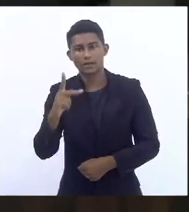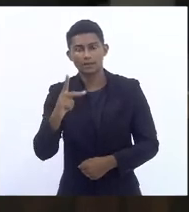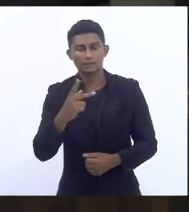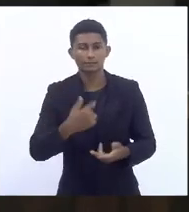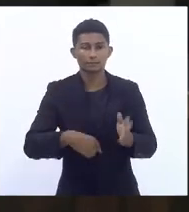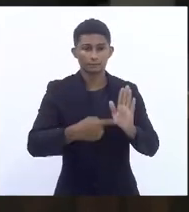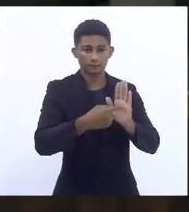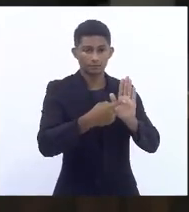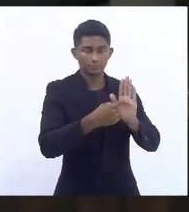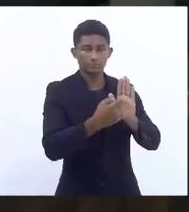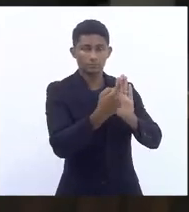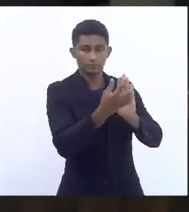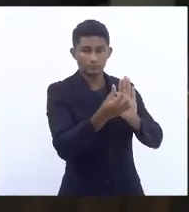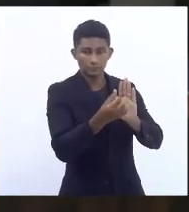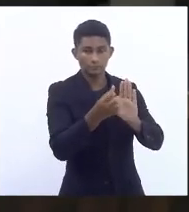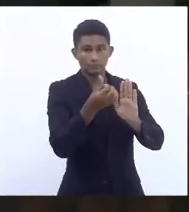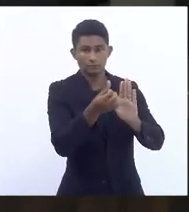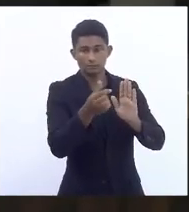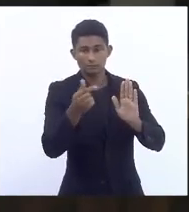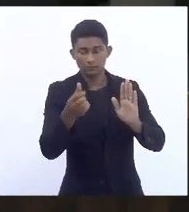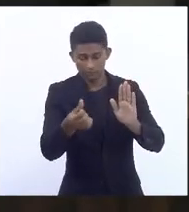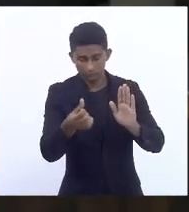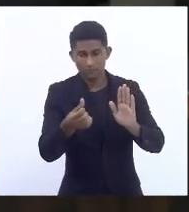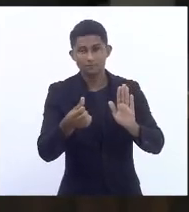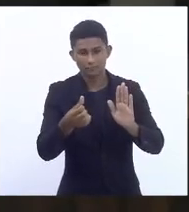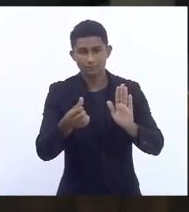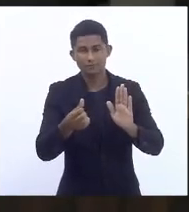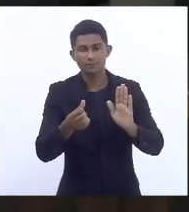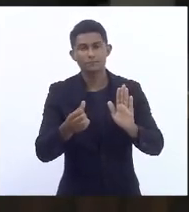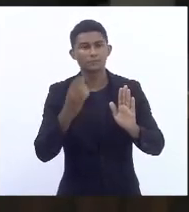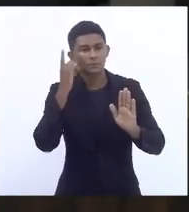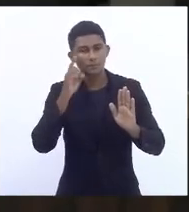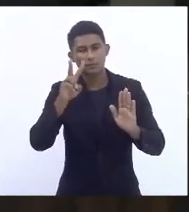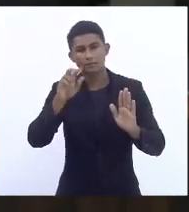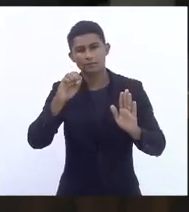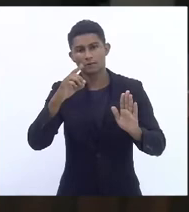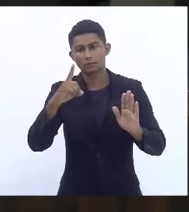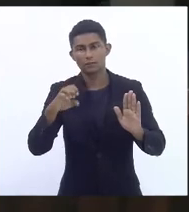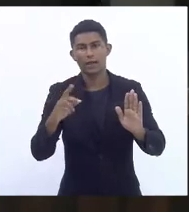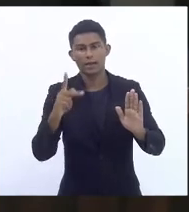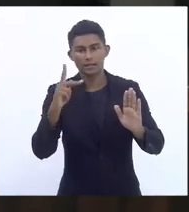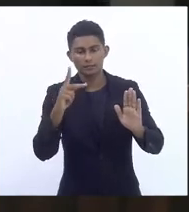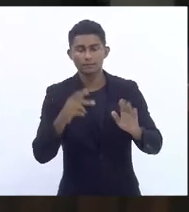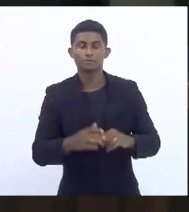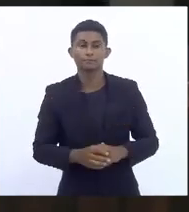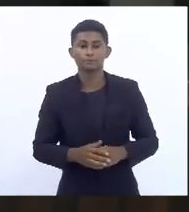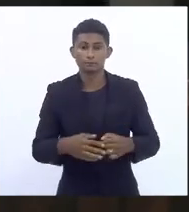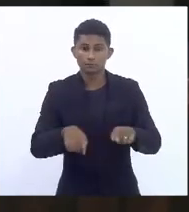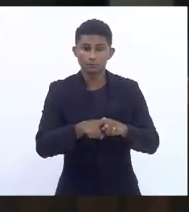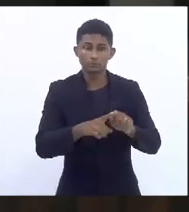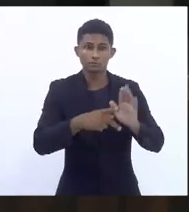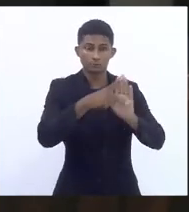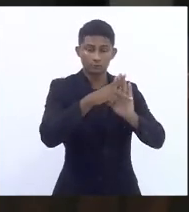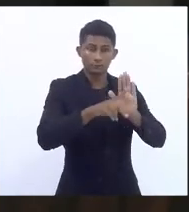de 19, deputado Valdeque Carneiro, projeto de lei